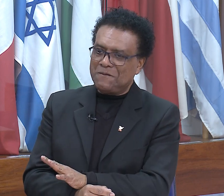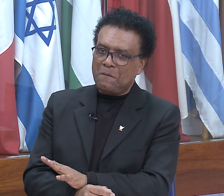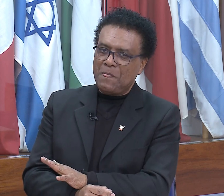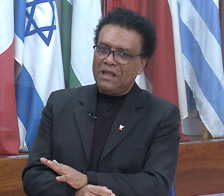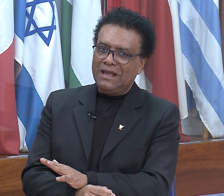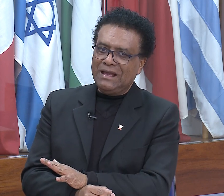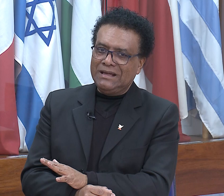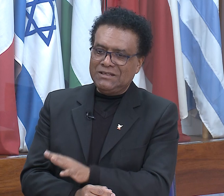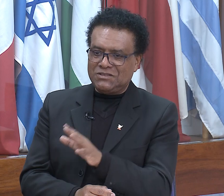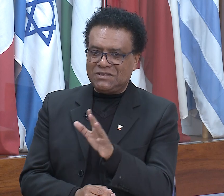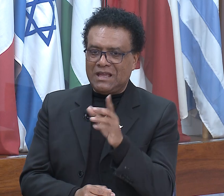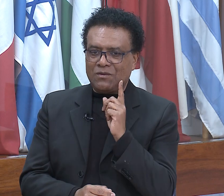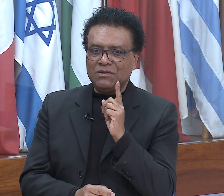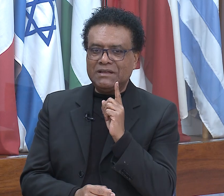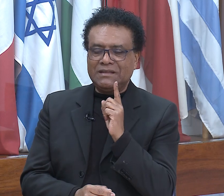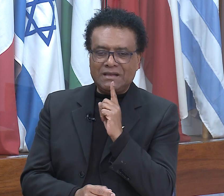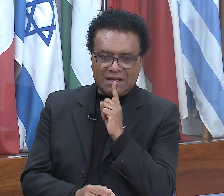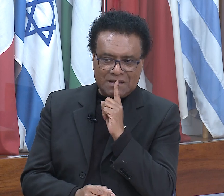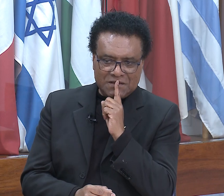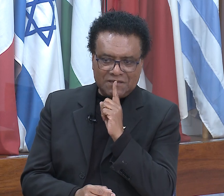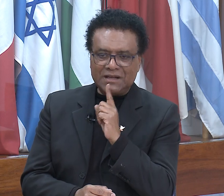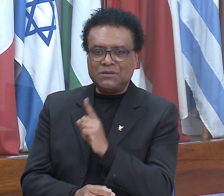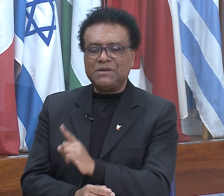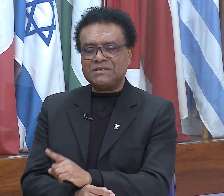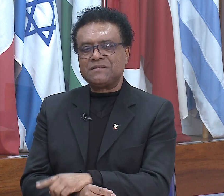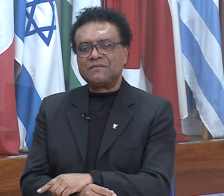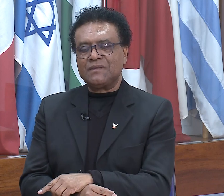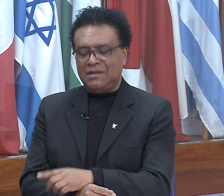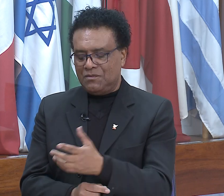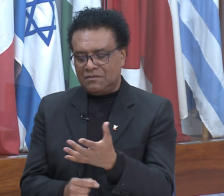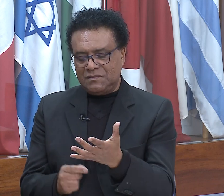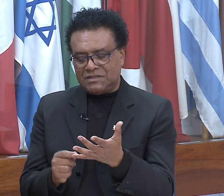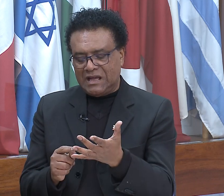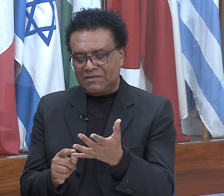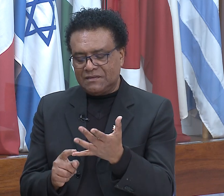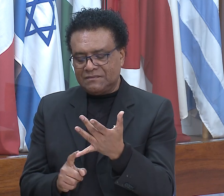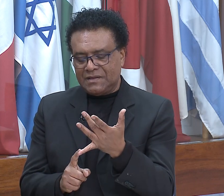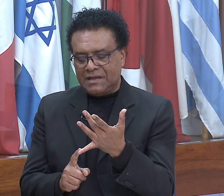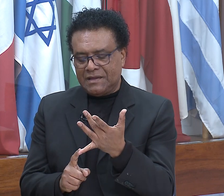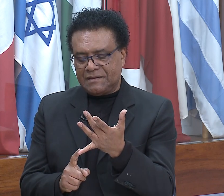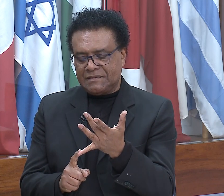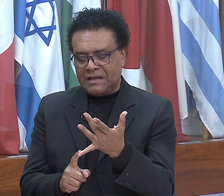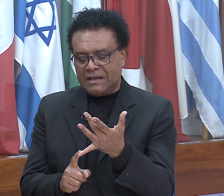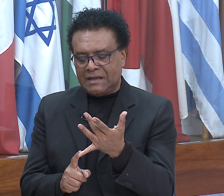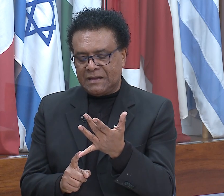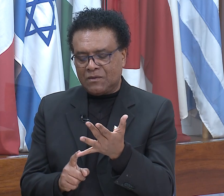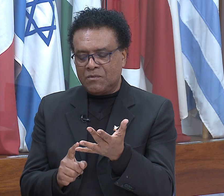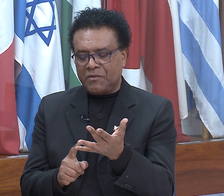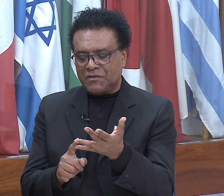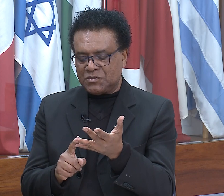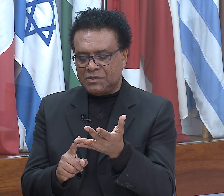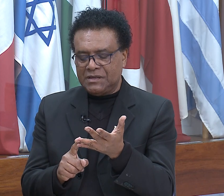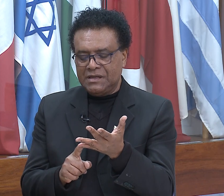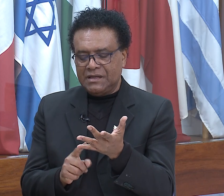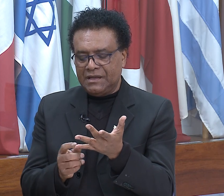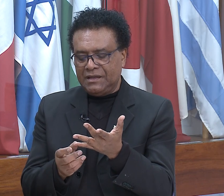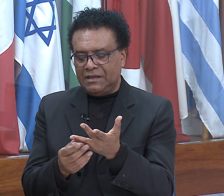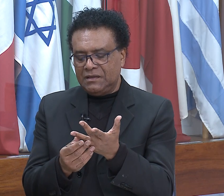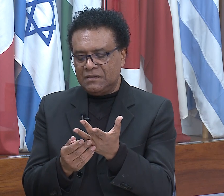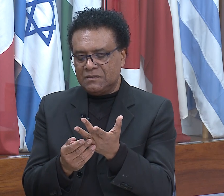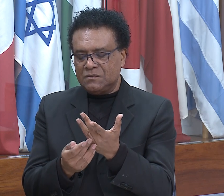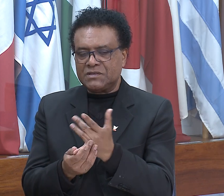sou professor quando eu entrei na Câmara de Vereadores eu estava na como professor